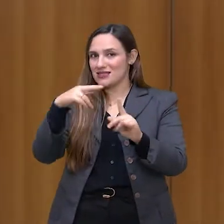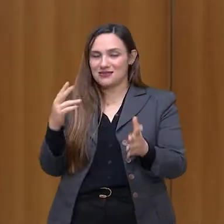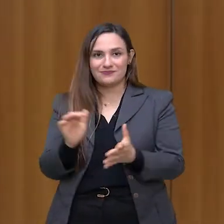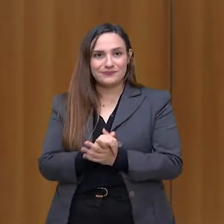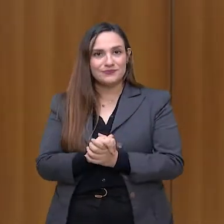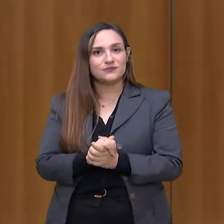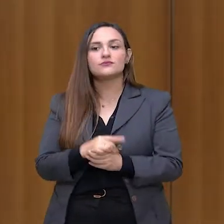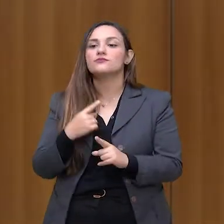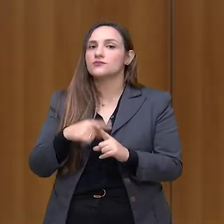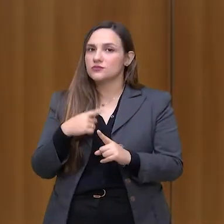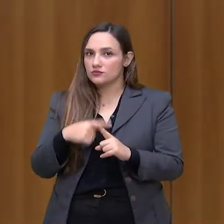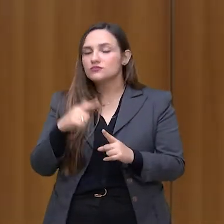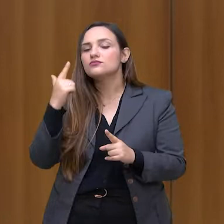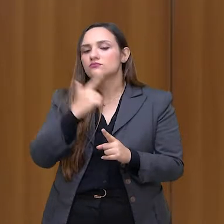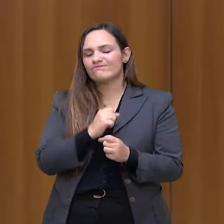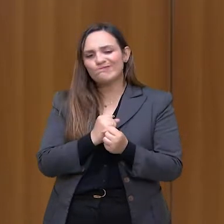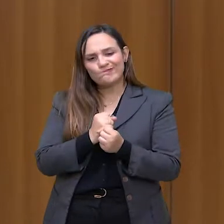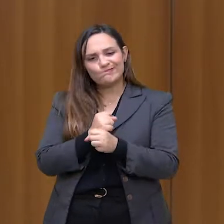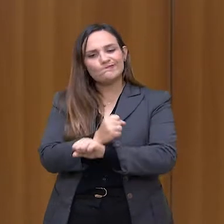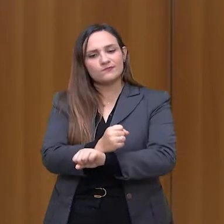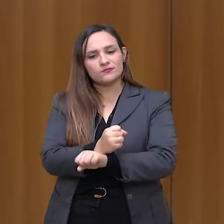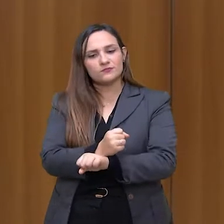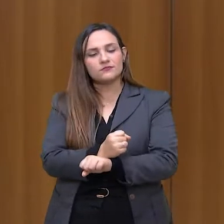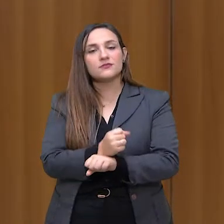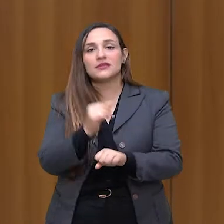bem com resíduo de pilha,